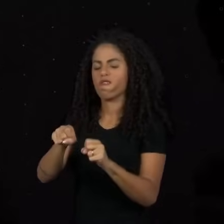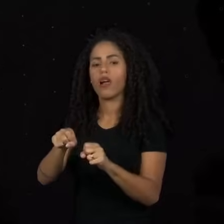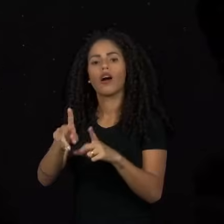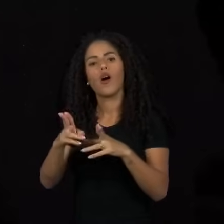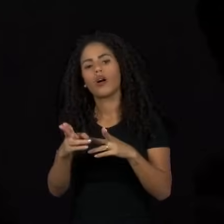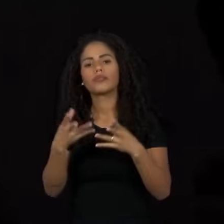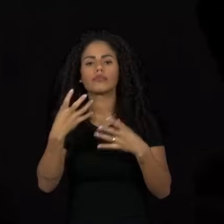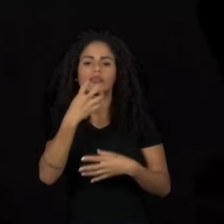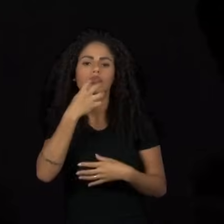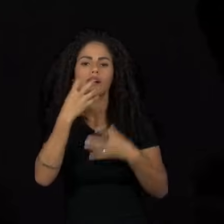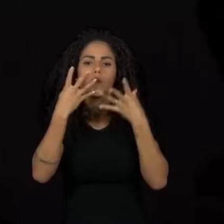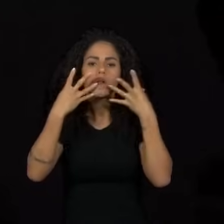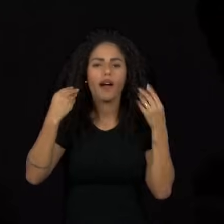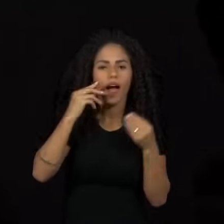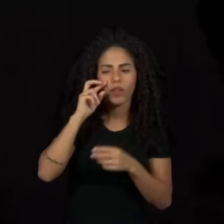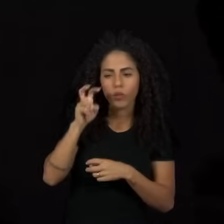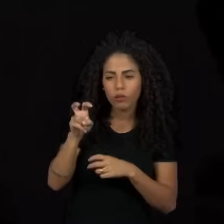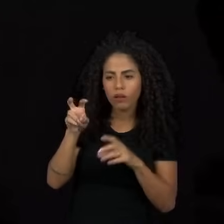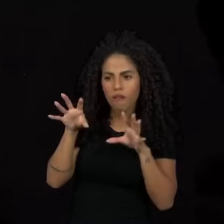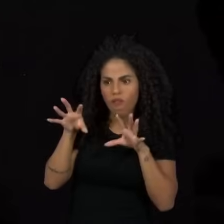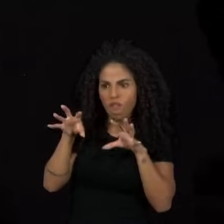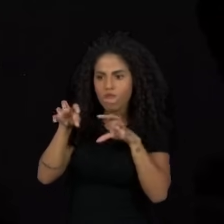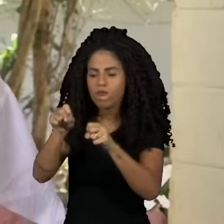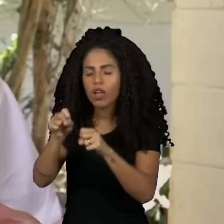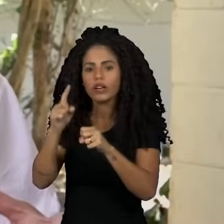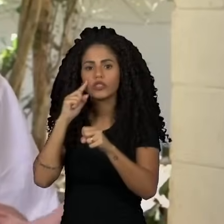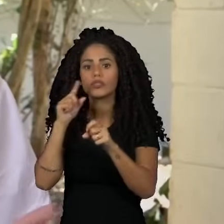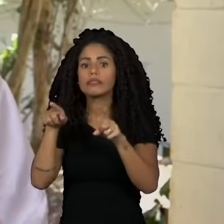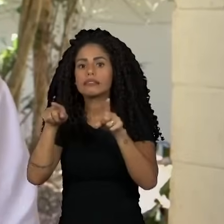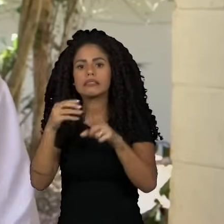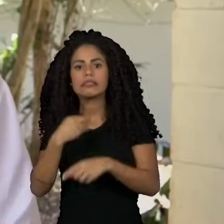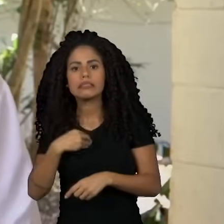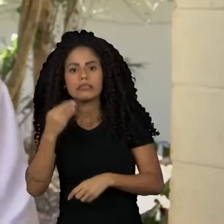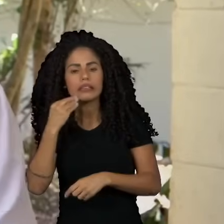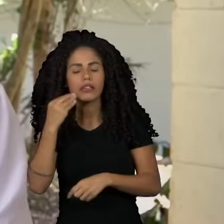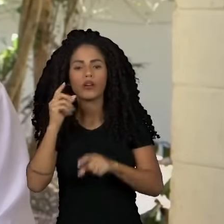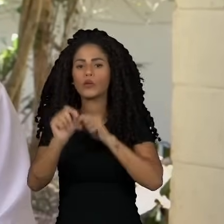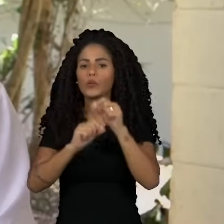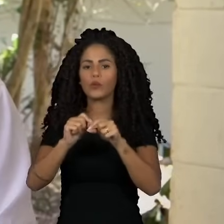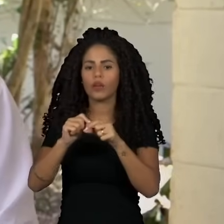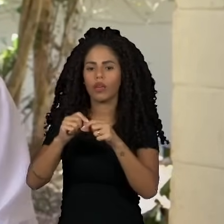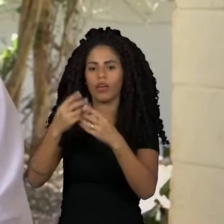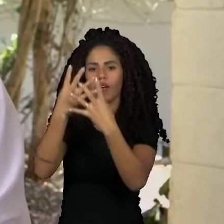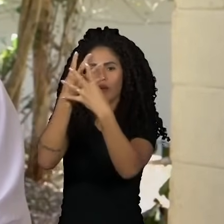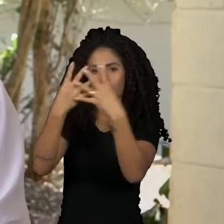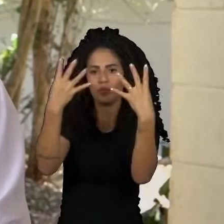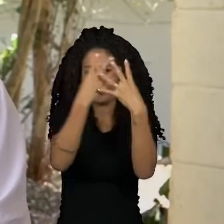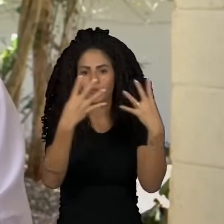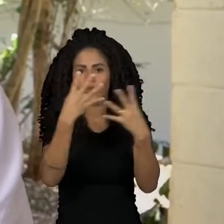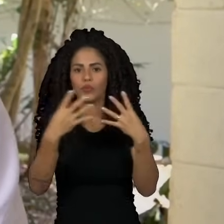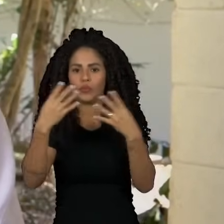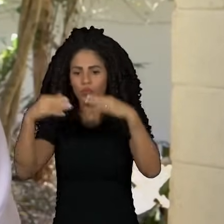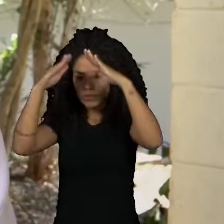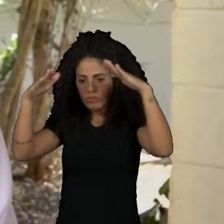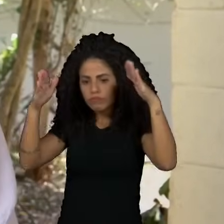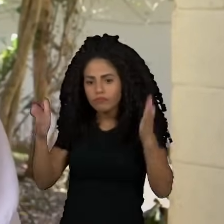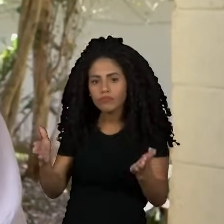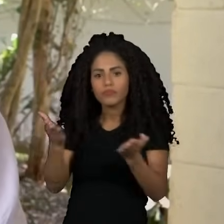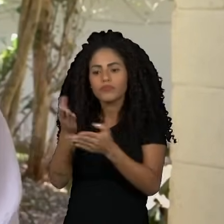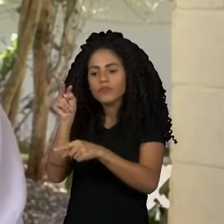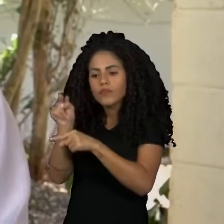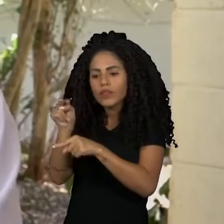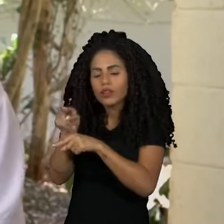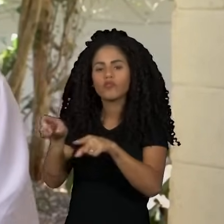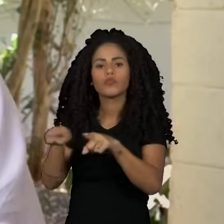ou gato ali de olho, tentar cercar esse lugar e enquanto cerca esse lugar, já entrar em contato